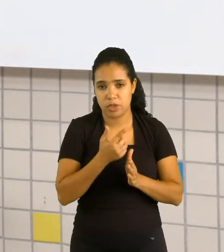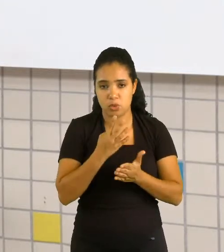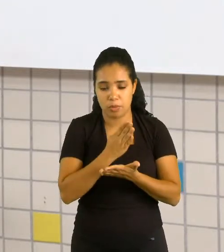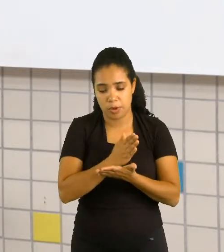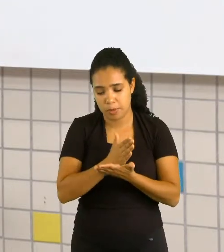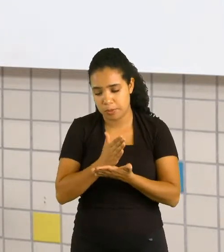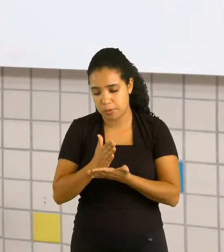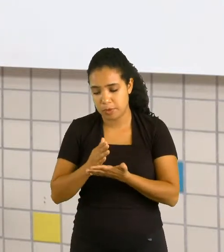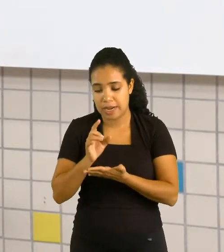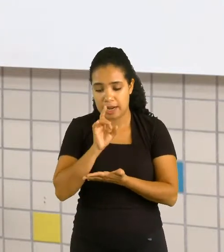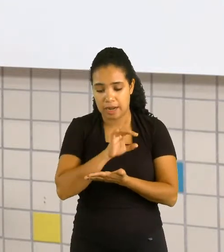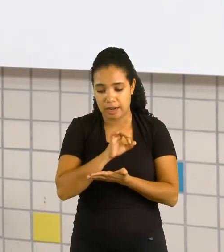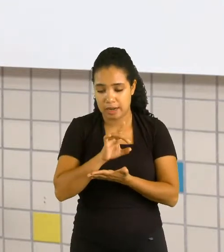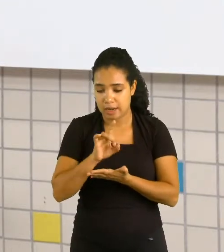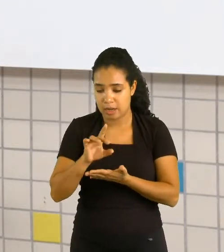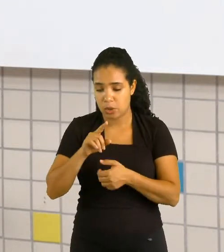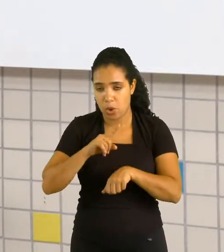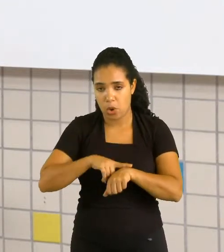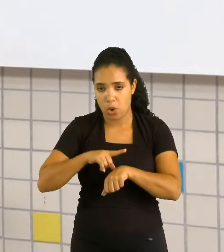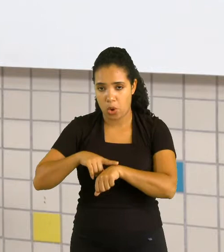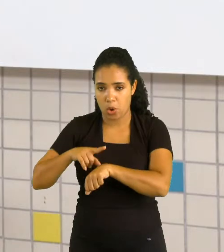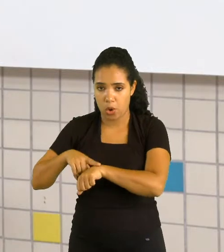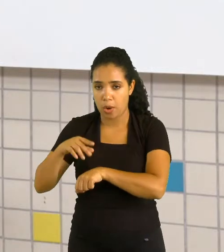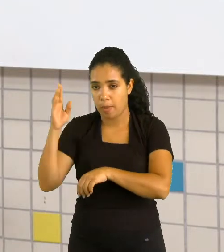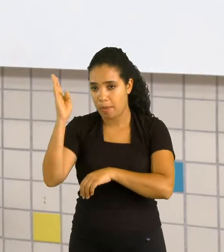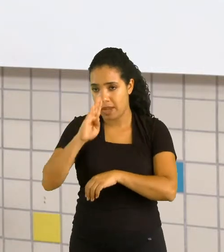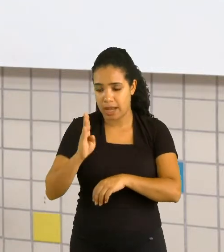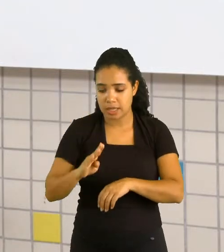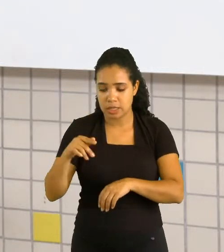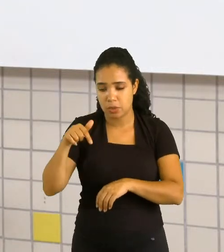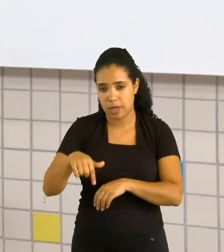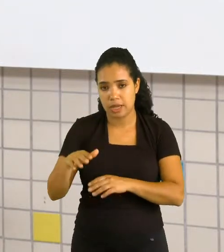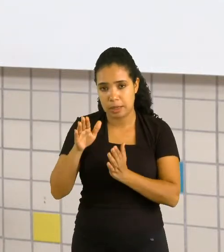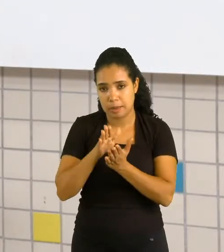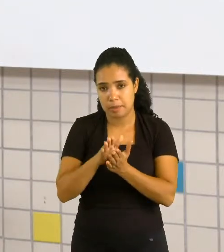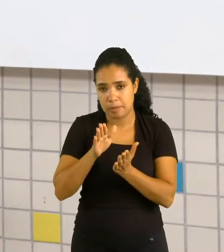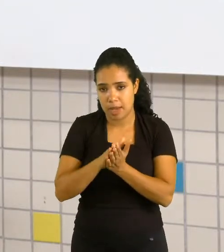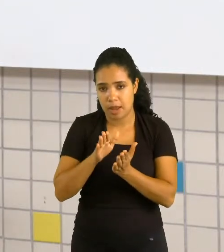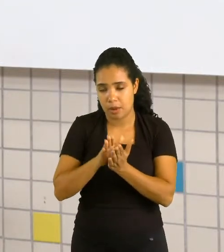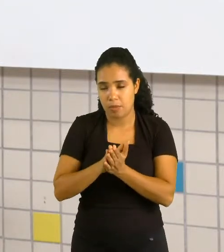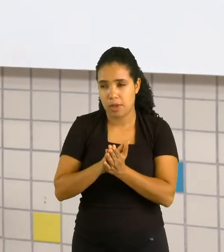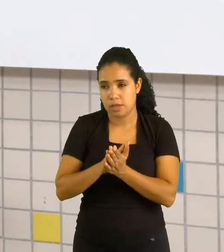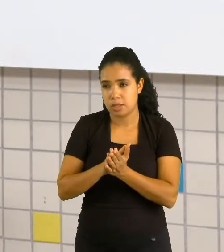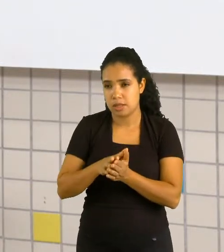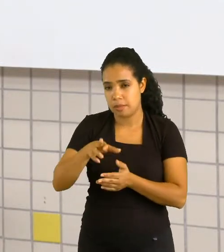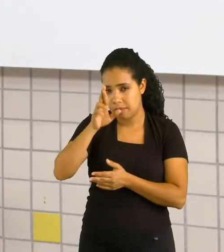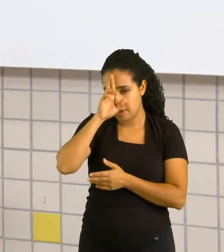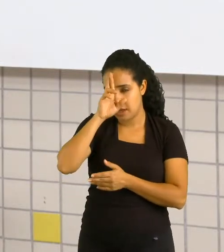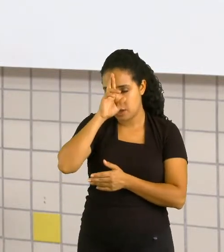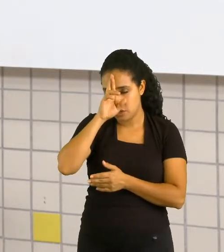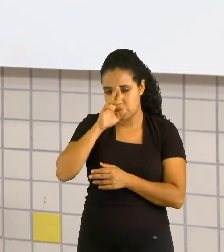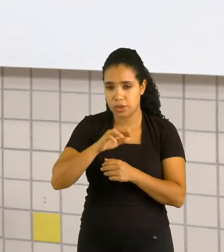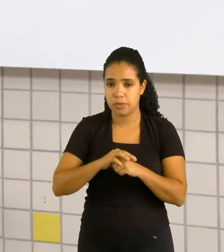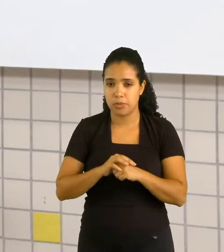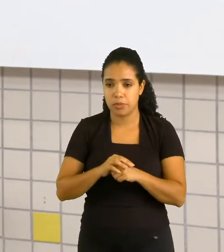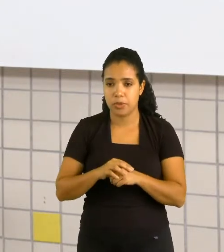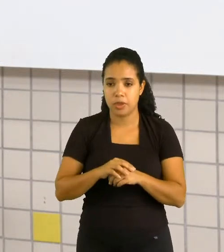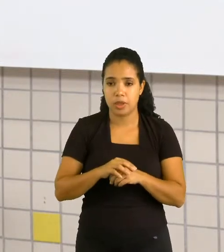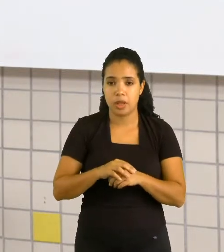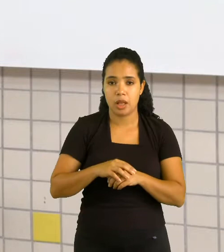um horário diferente. Por exemplo, quando no Brasil, aqui em Palmas, é meio-dia,